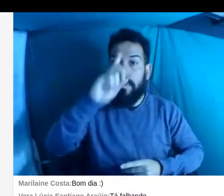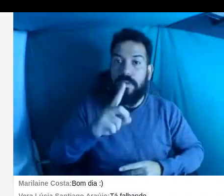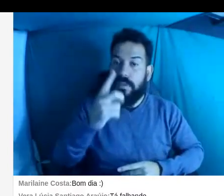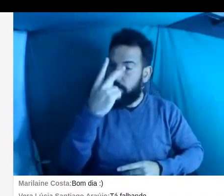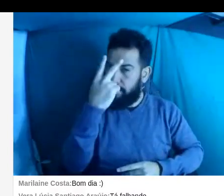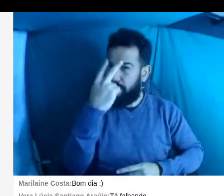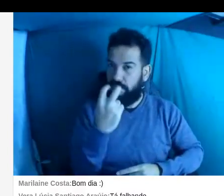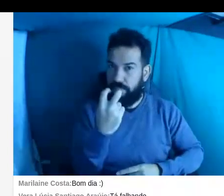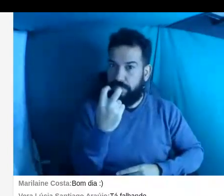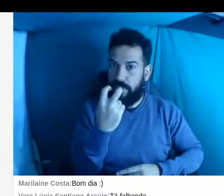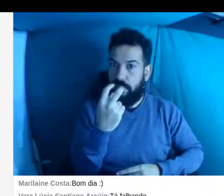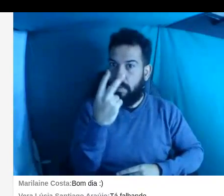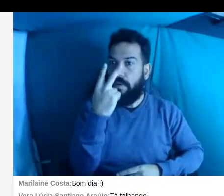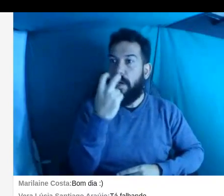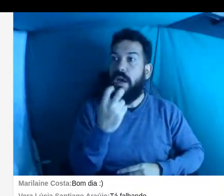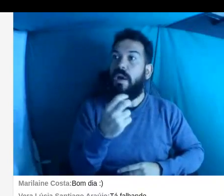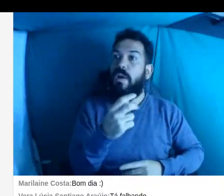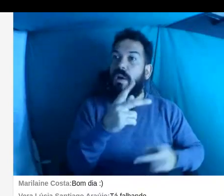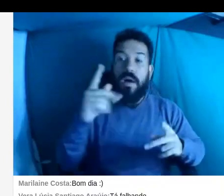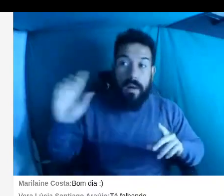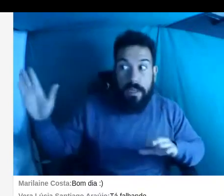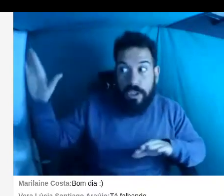compor, junto com ele, uma equipe